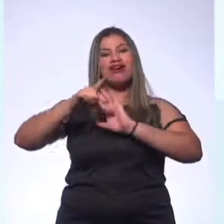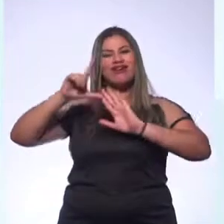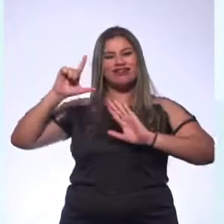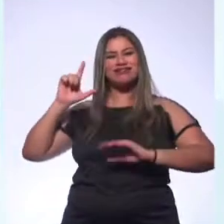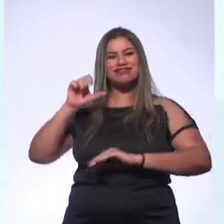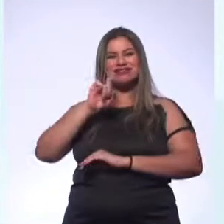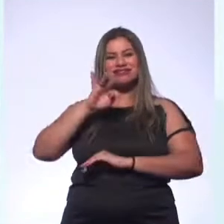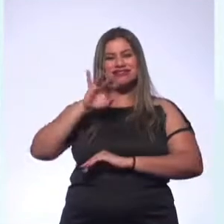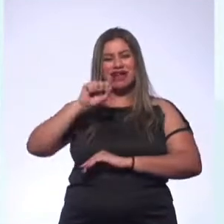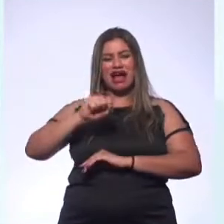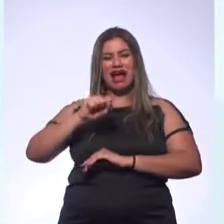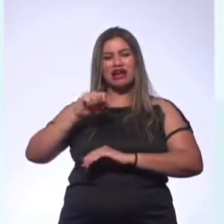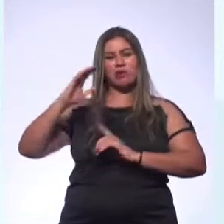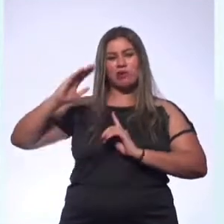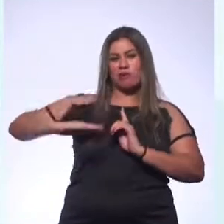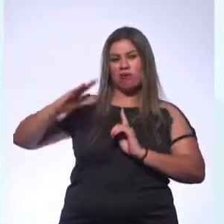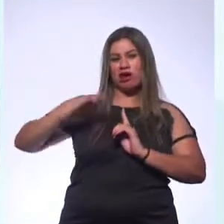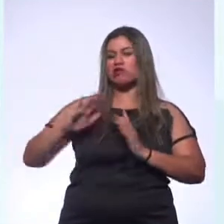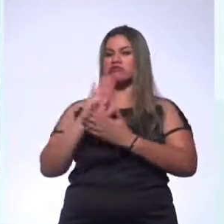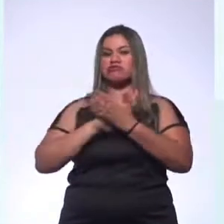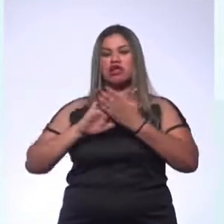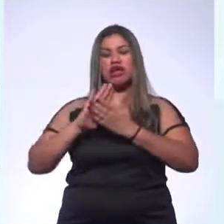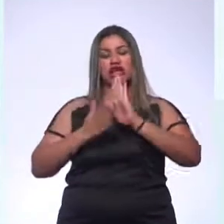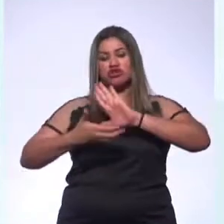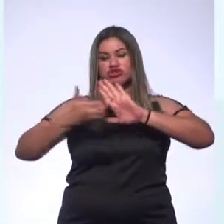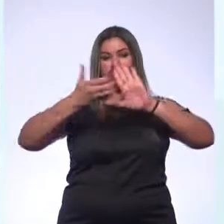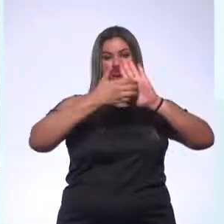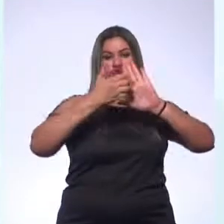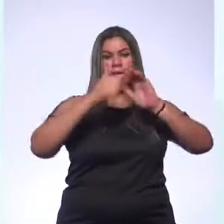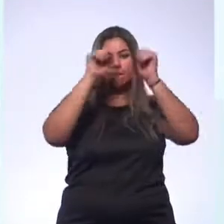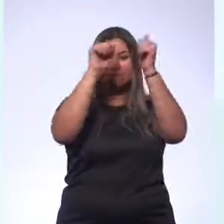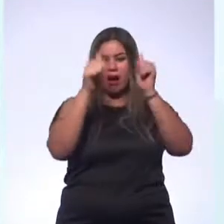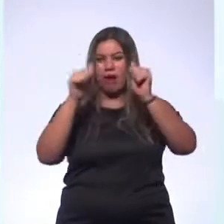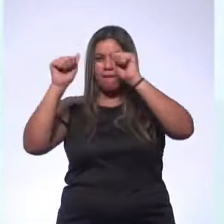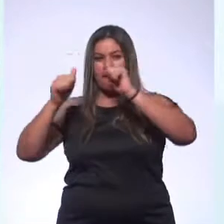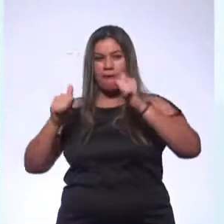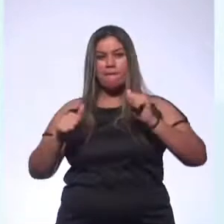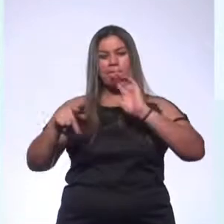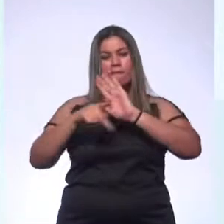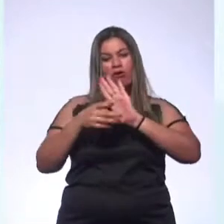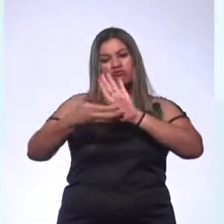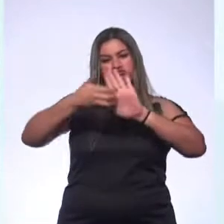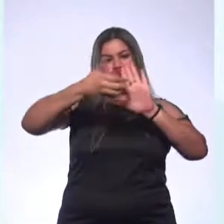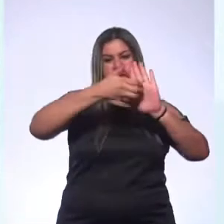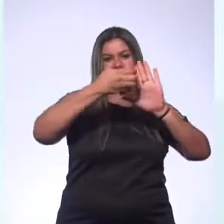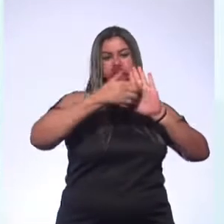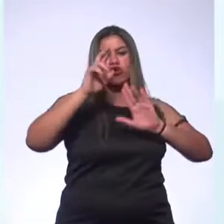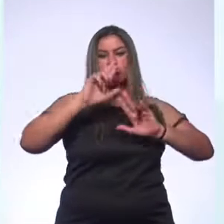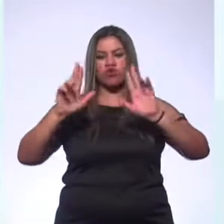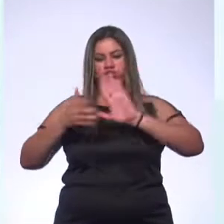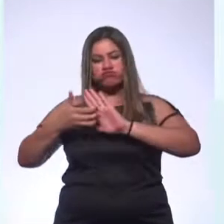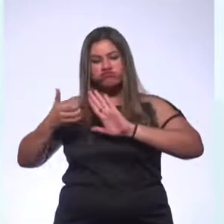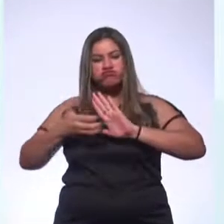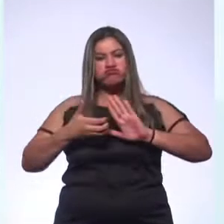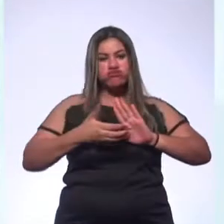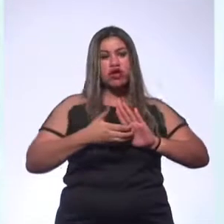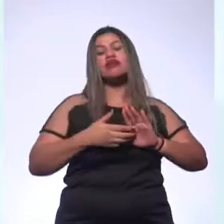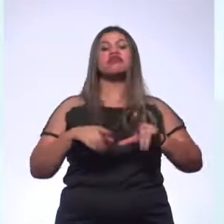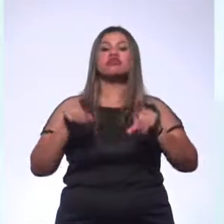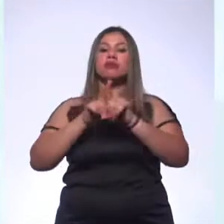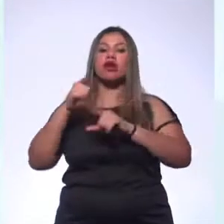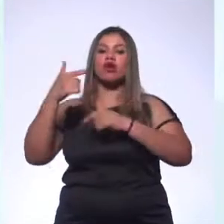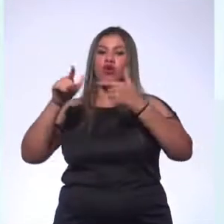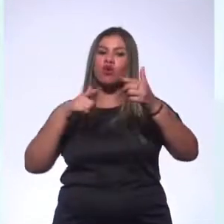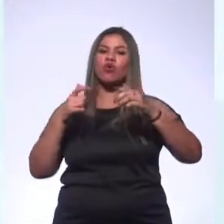Stalin, com a remoção do seu nome dos monumentos, das cidades e de outros órgãos que receberam o nome